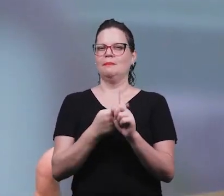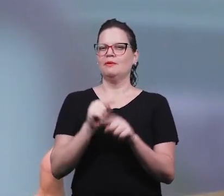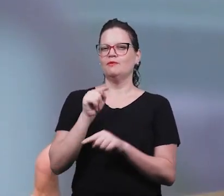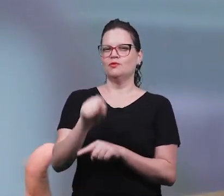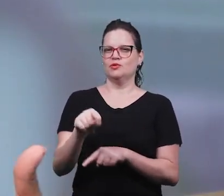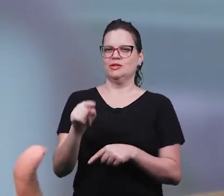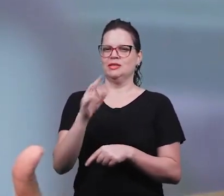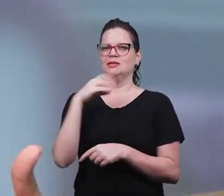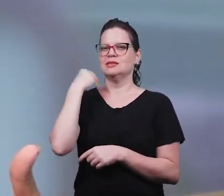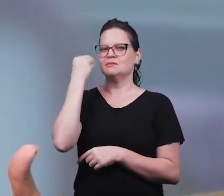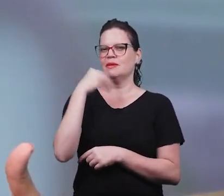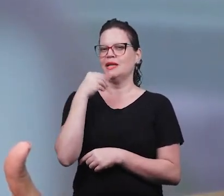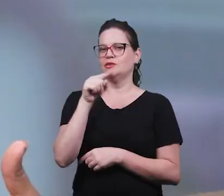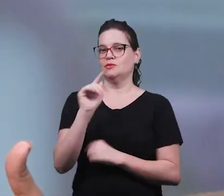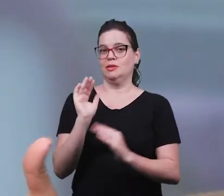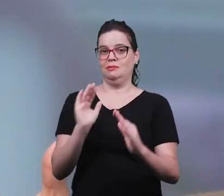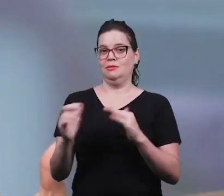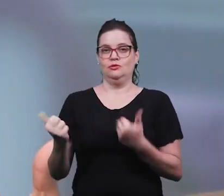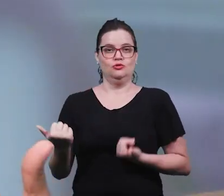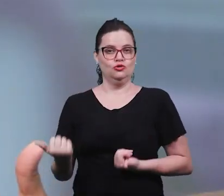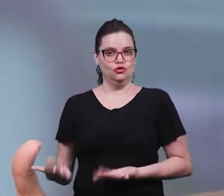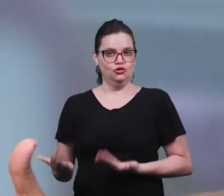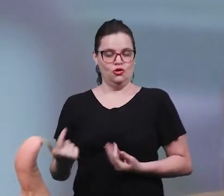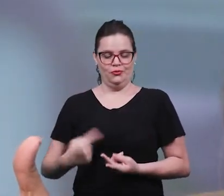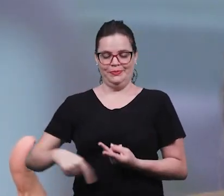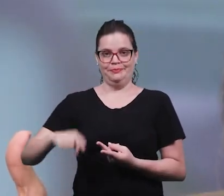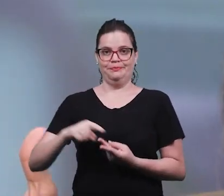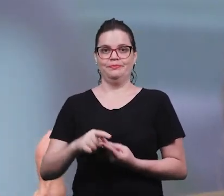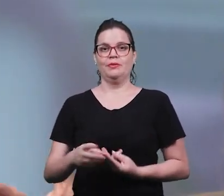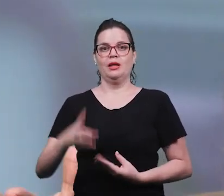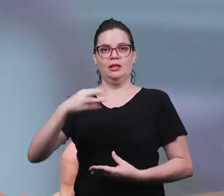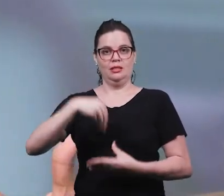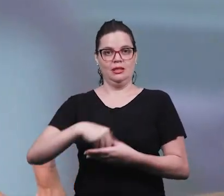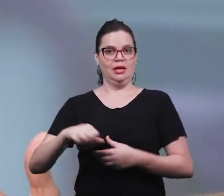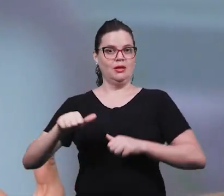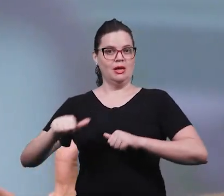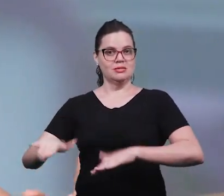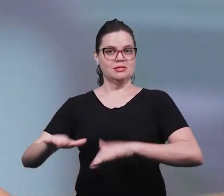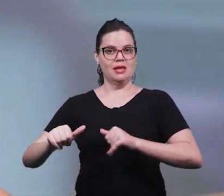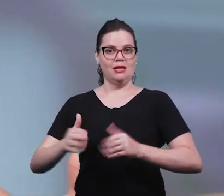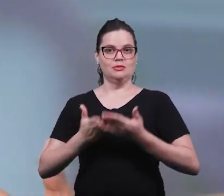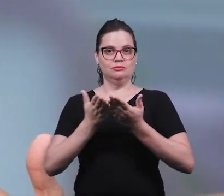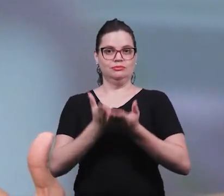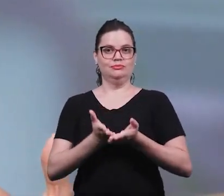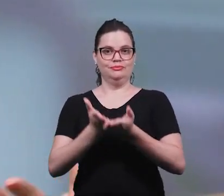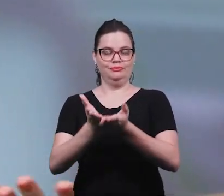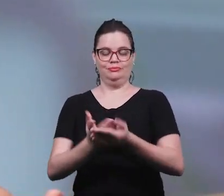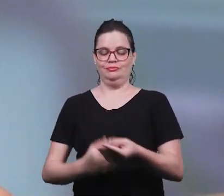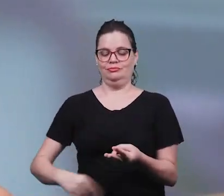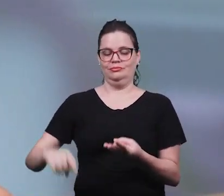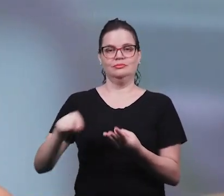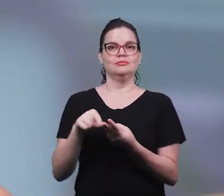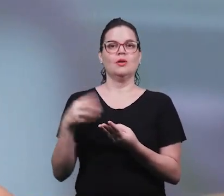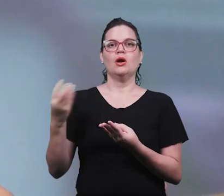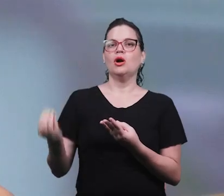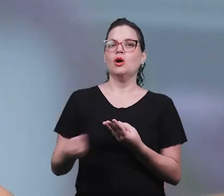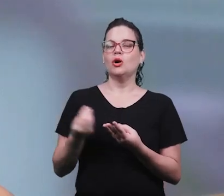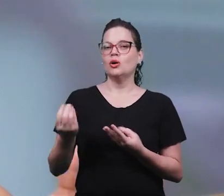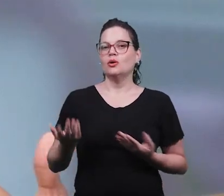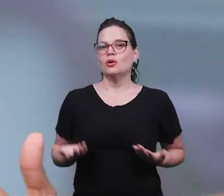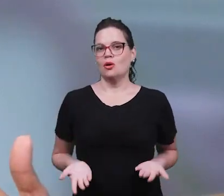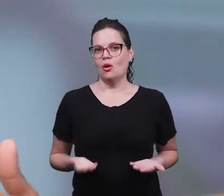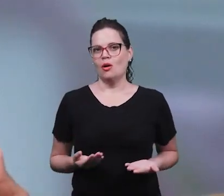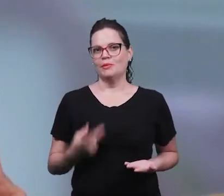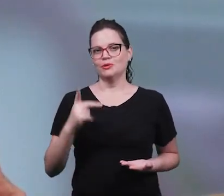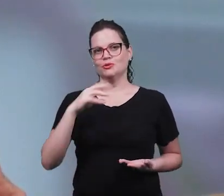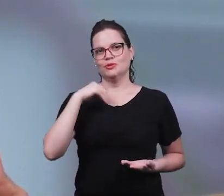marinheiro, servo do Senhor, muito posicionado? Às vezes os jovens ficam em dúvida, como vai ser eu estar numa escola